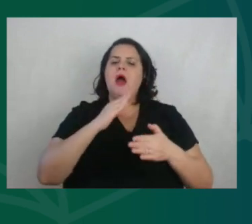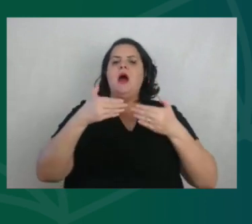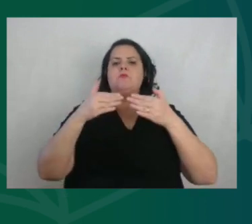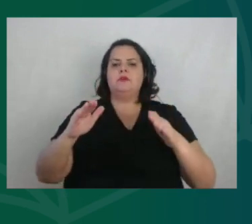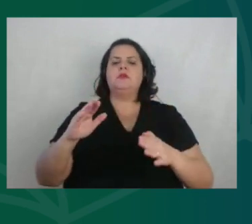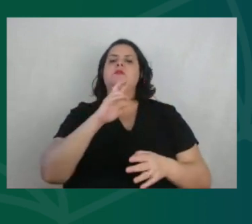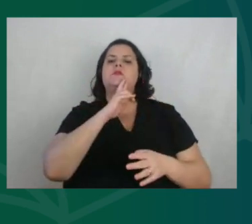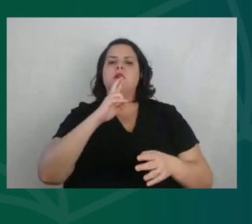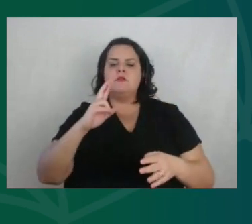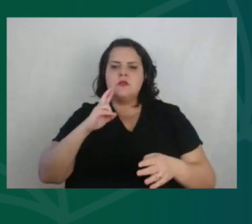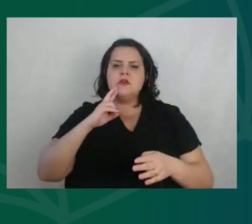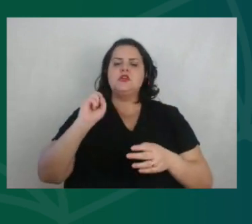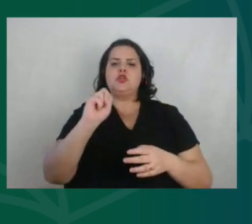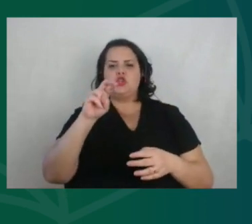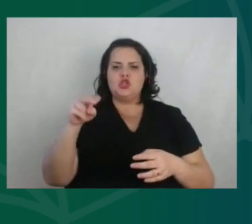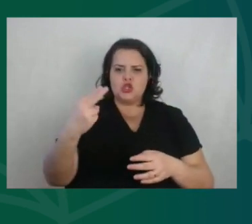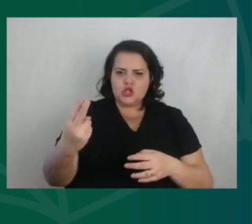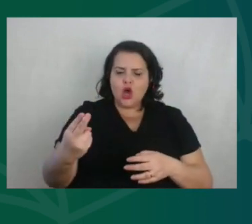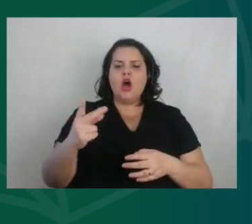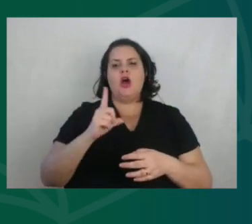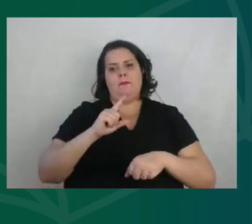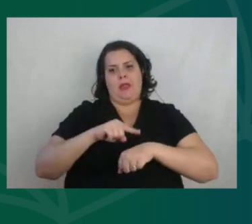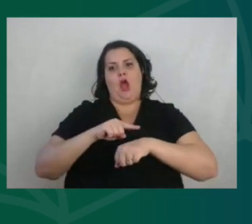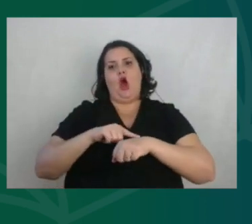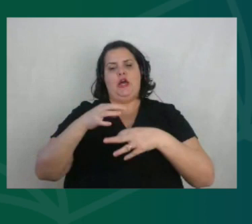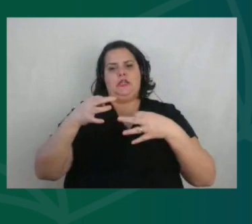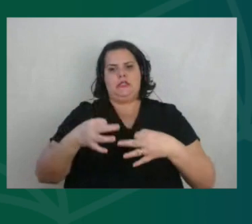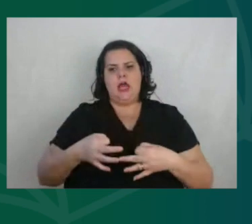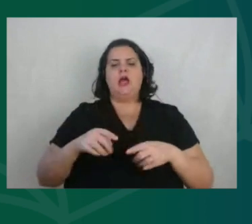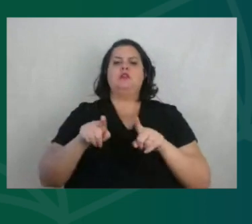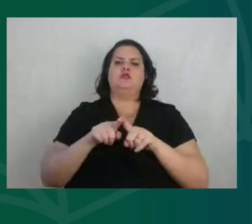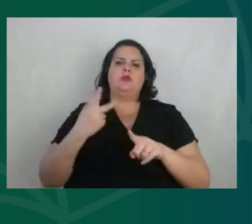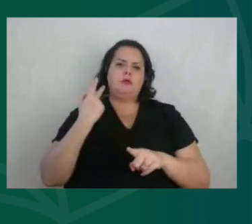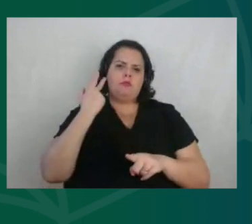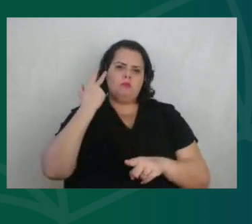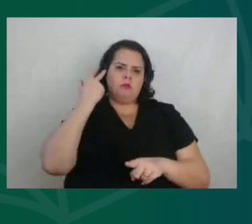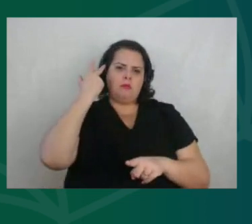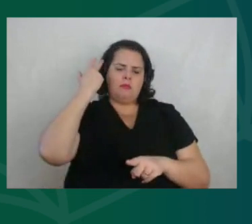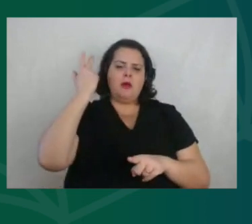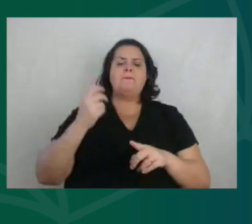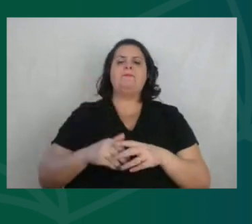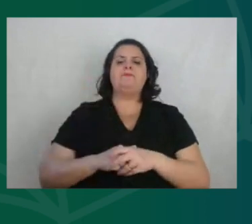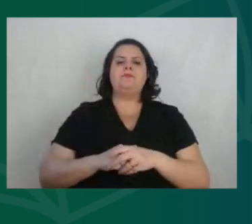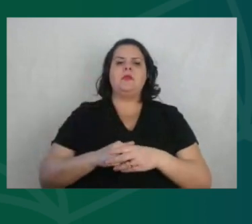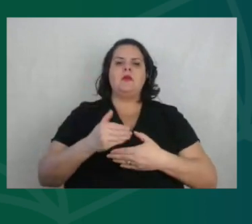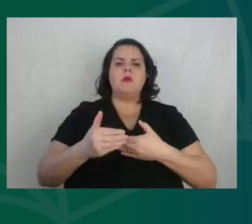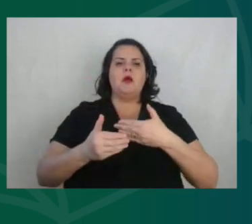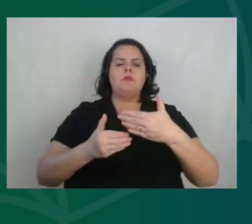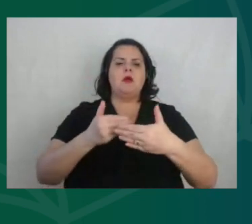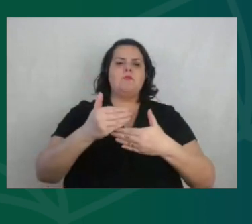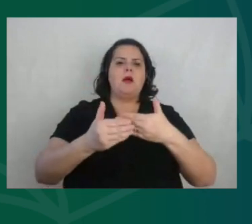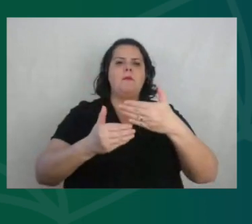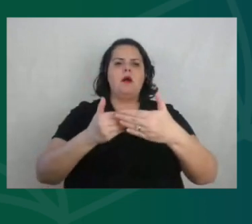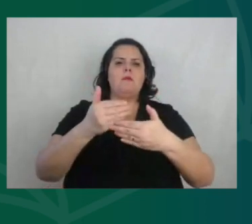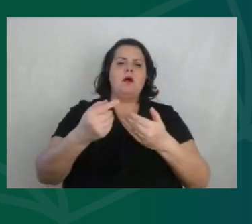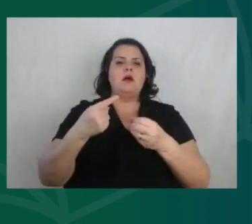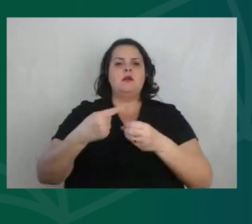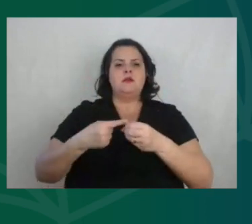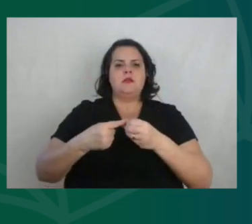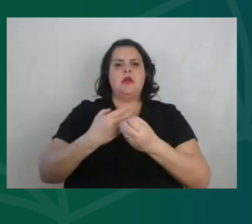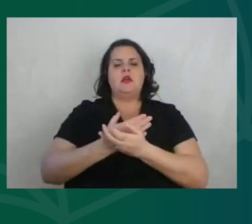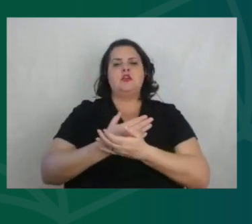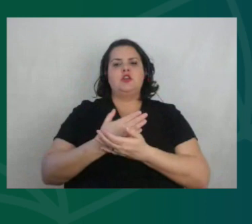comércio, o shopping tem horários específicos, salões de beleza, enfim. Aos poucos, a cidade vai